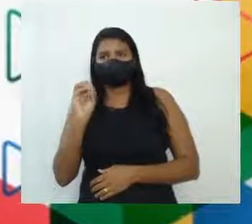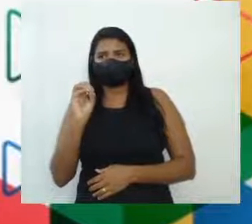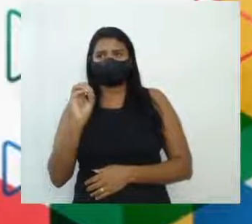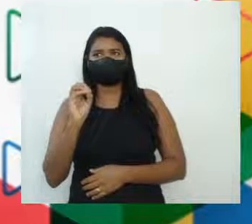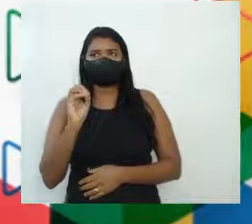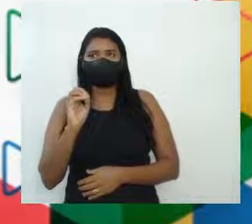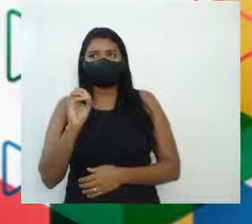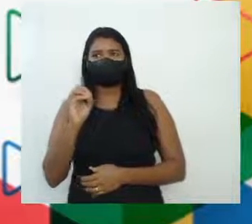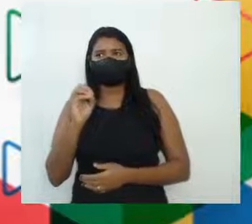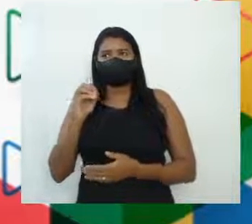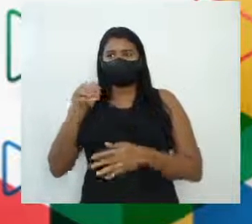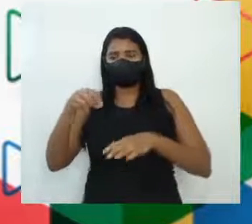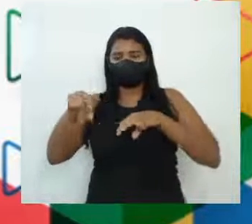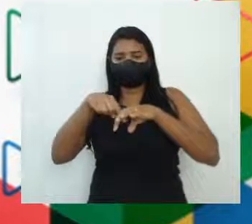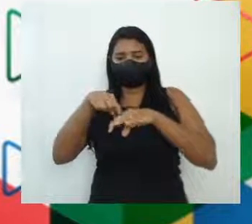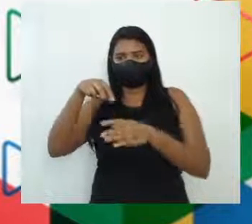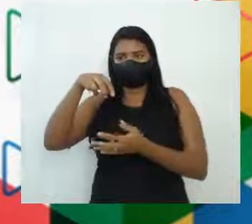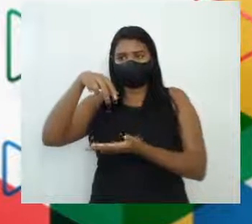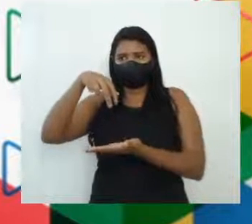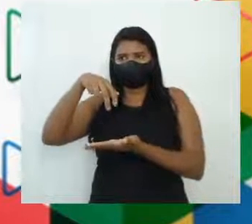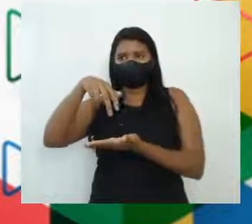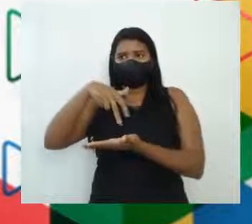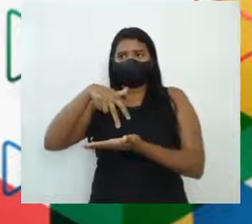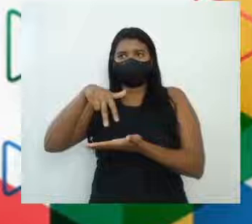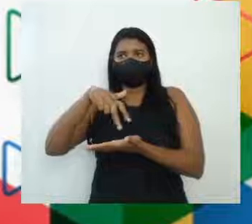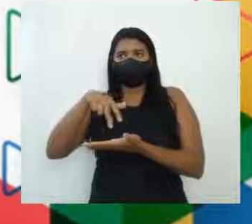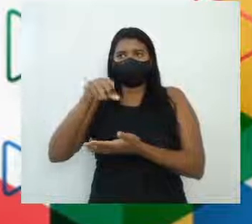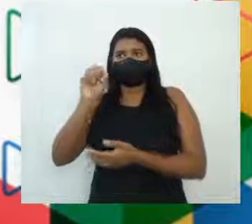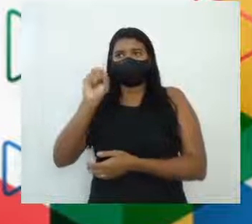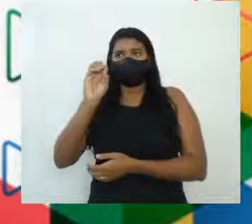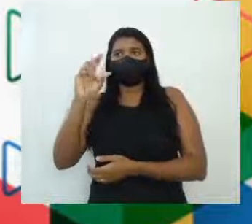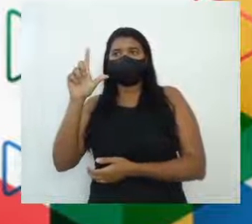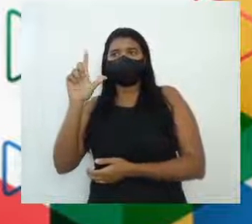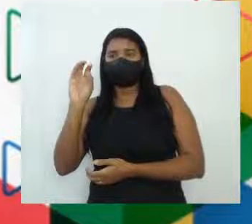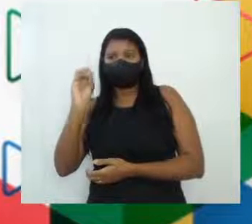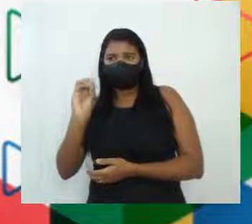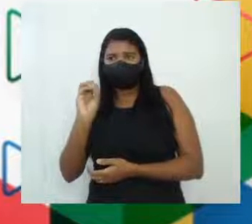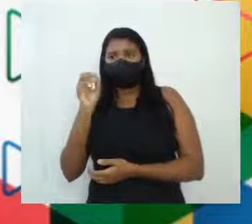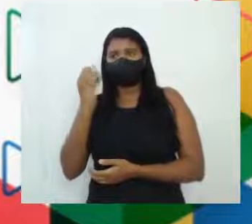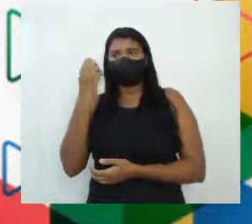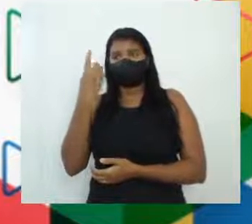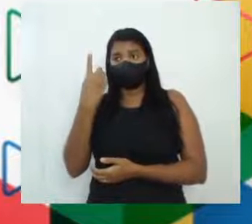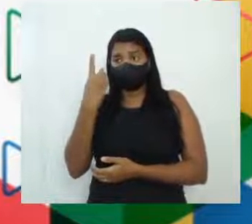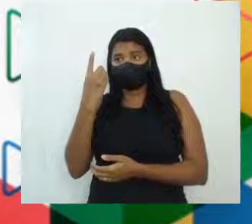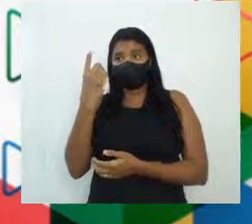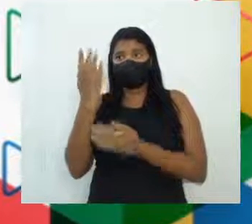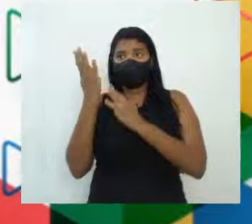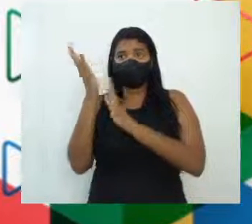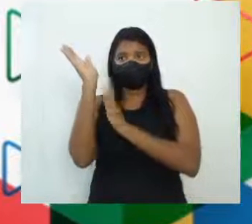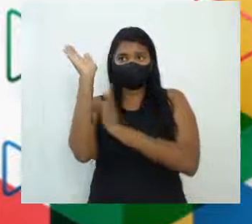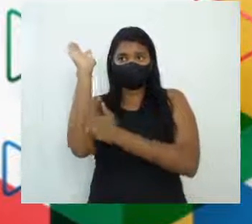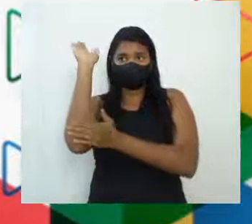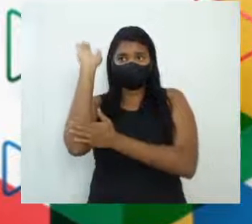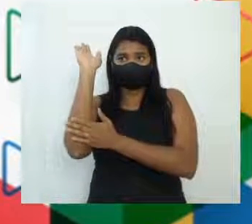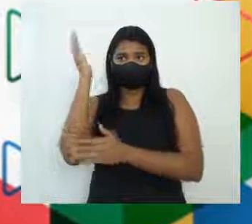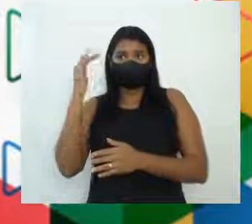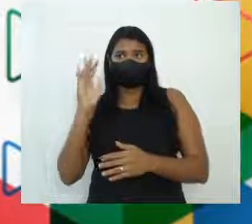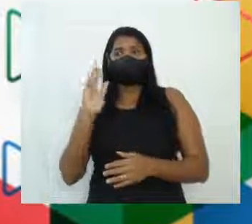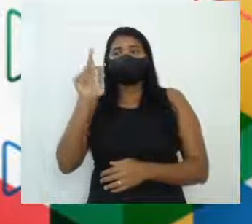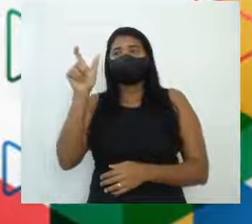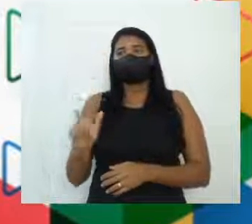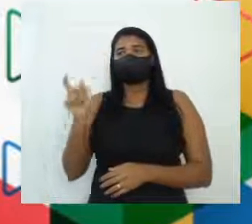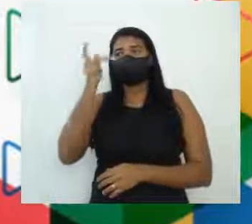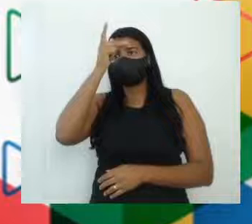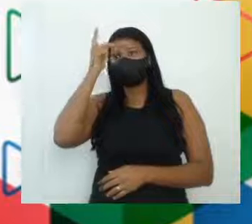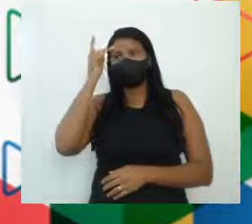os pés, geralmente no solo e apoiados em uma das mãos. E a pessoa fica com a